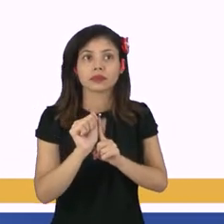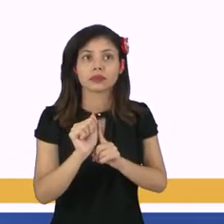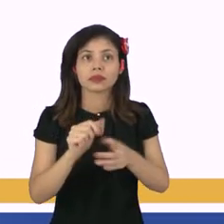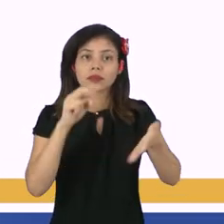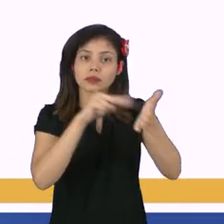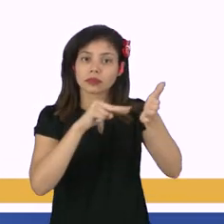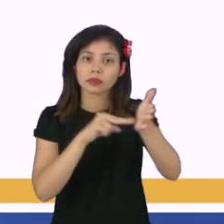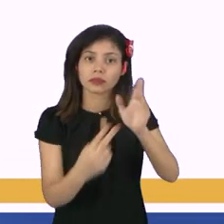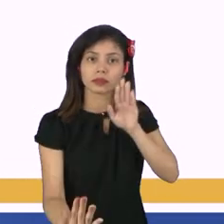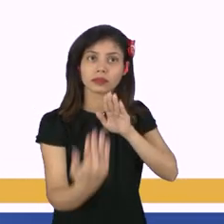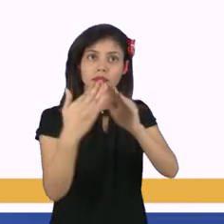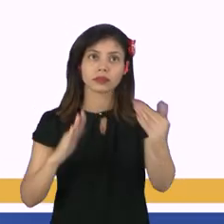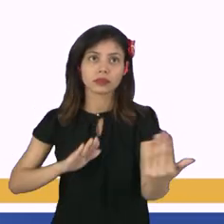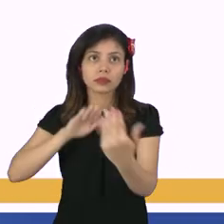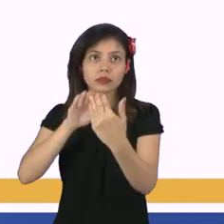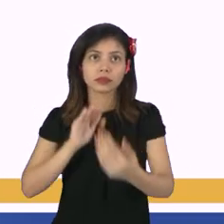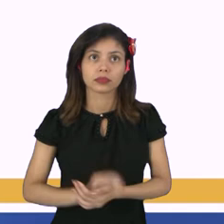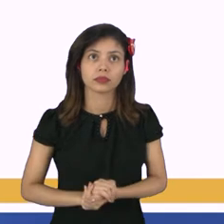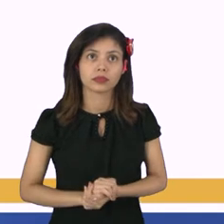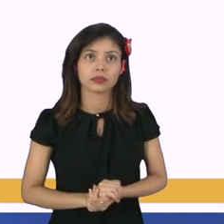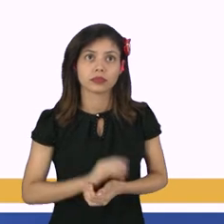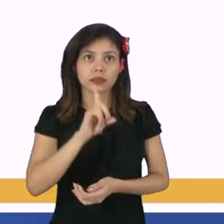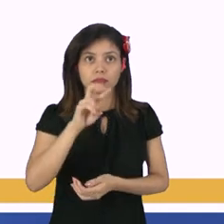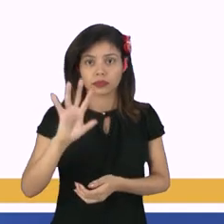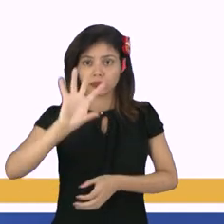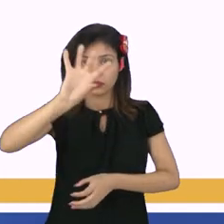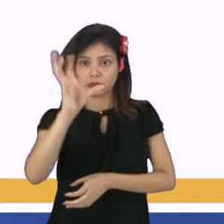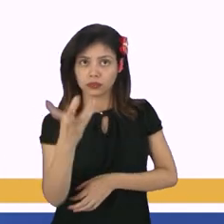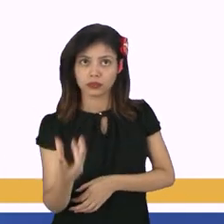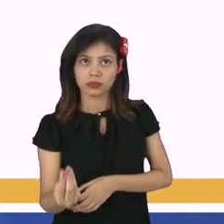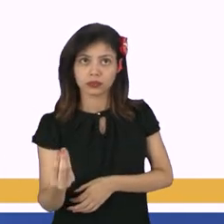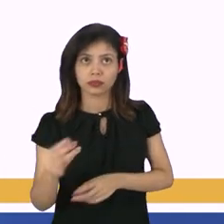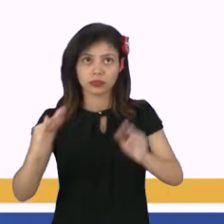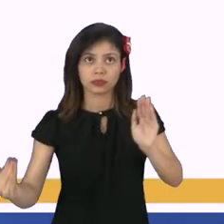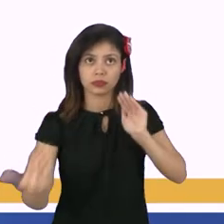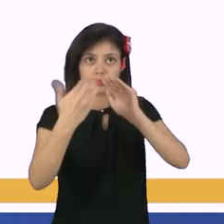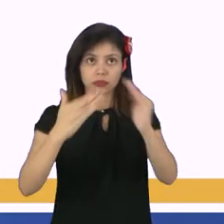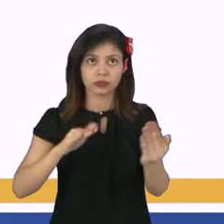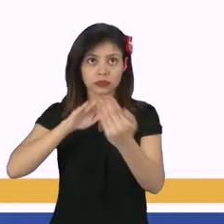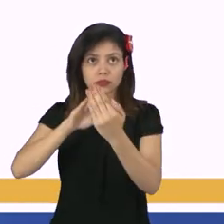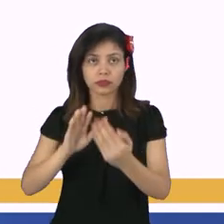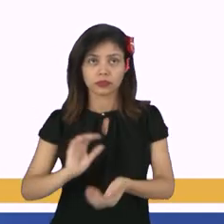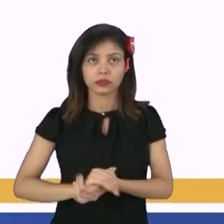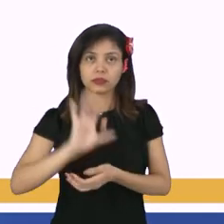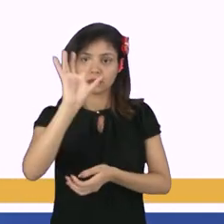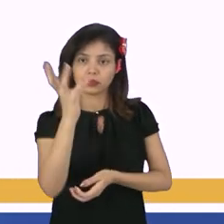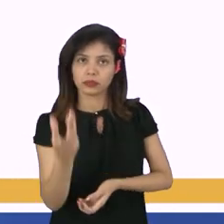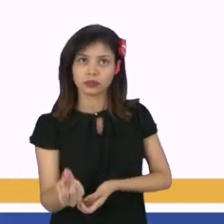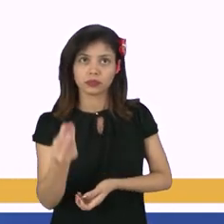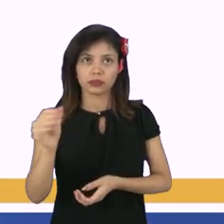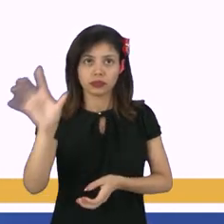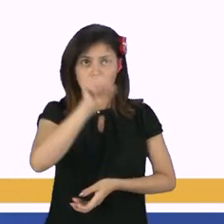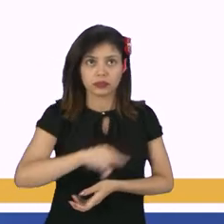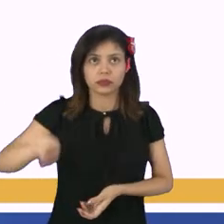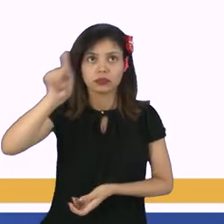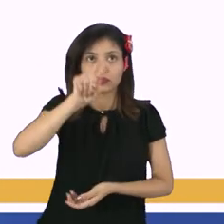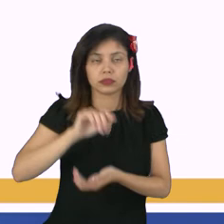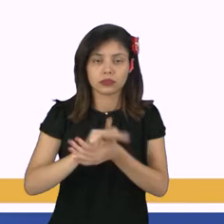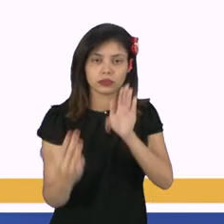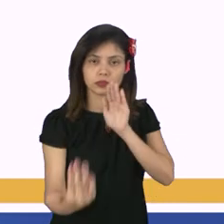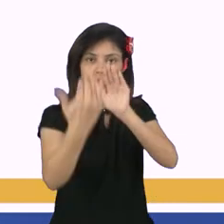pirâmides letra B cilindro e pirâmide letras e cilindro e esfera outra de cilindro e Cone um